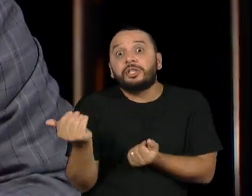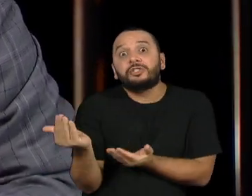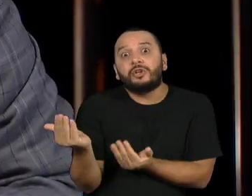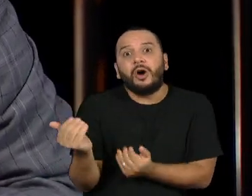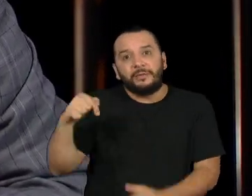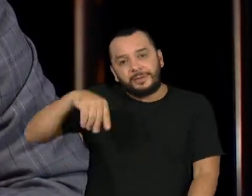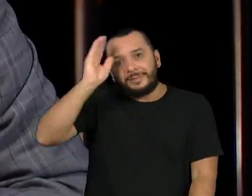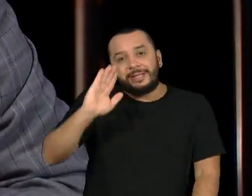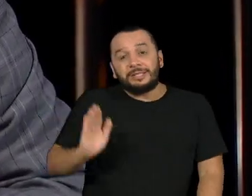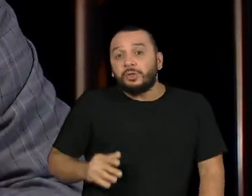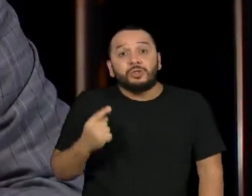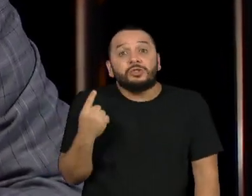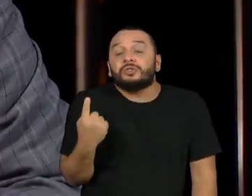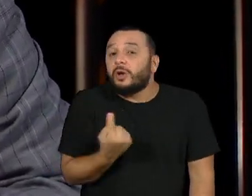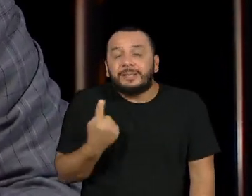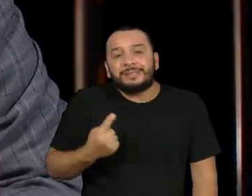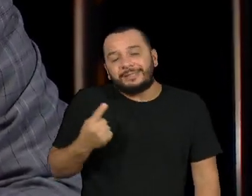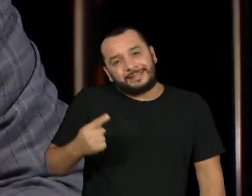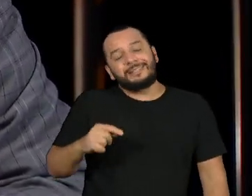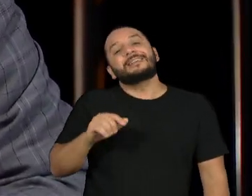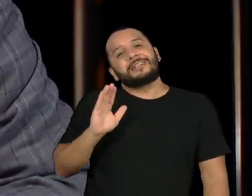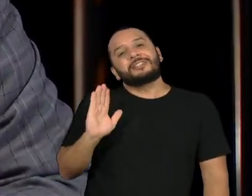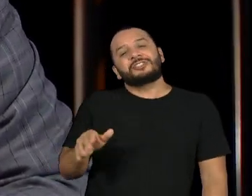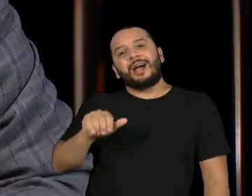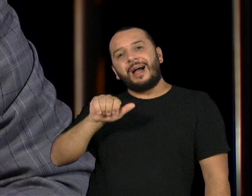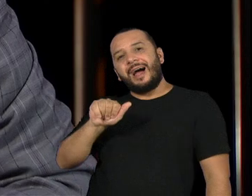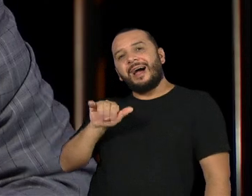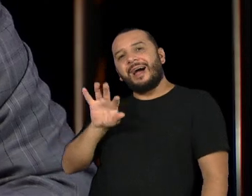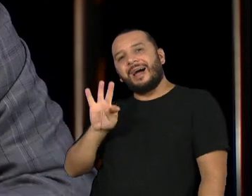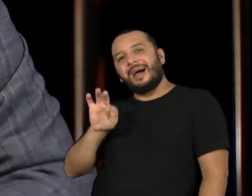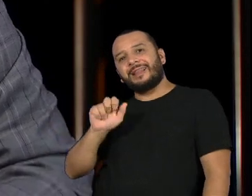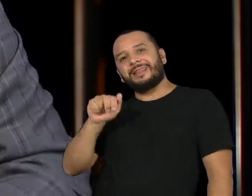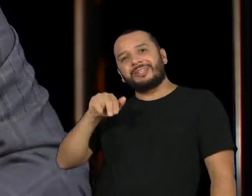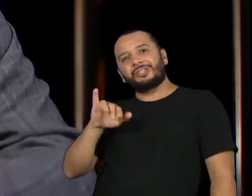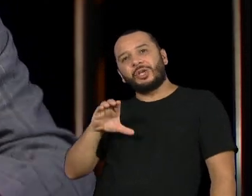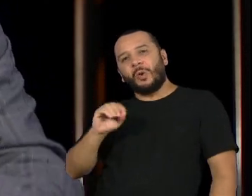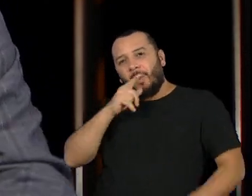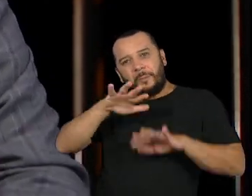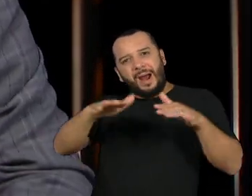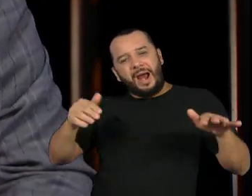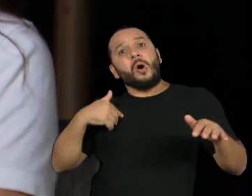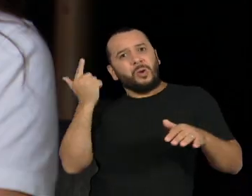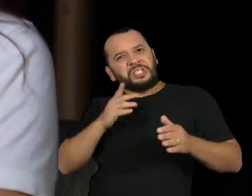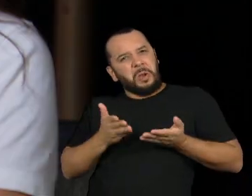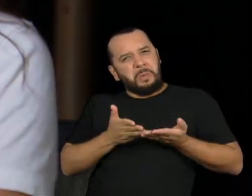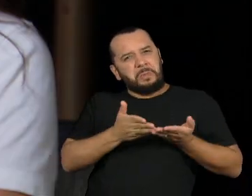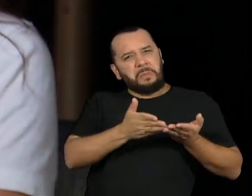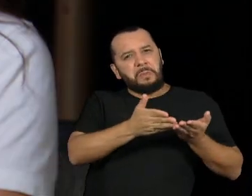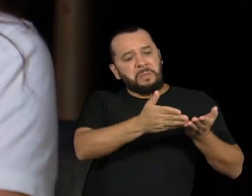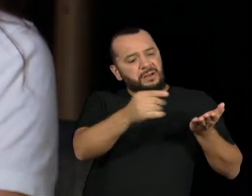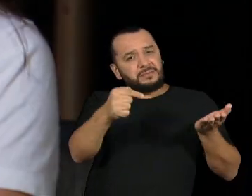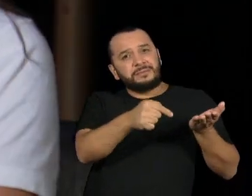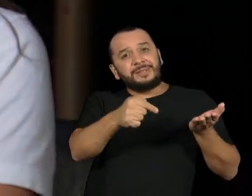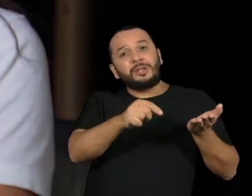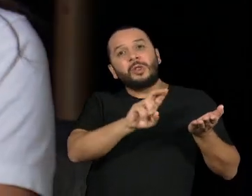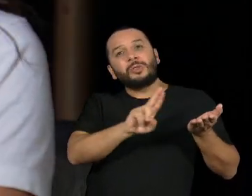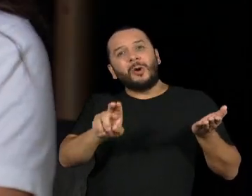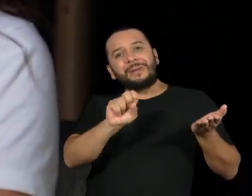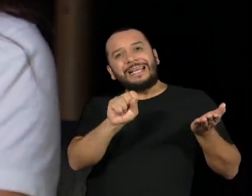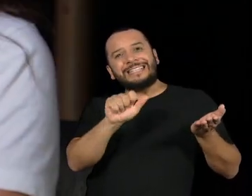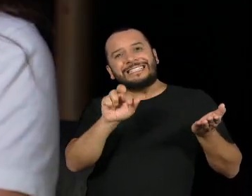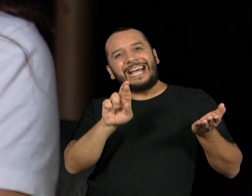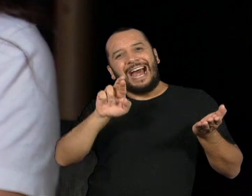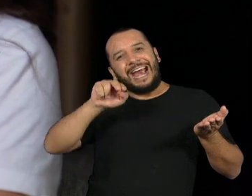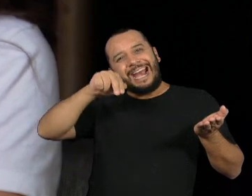Atlântico sozinha na Sardinha, o nome do barco. Tamara Klink, bem-vinda ao Provoca.